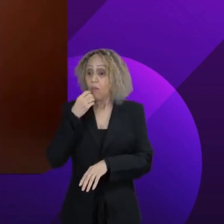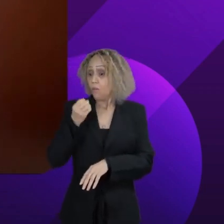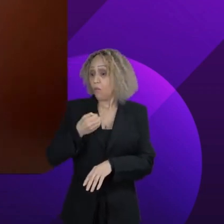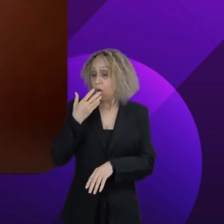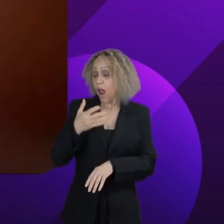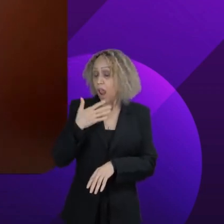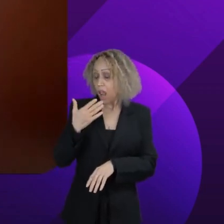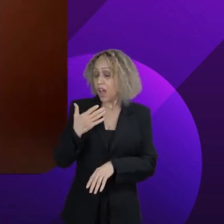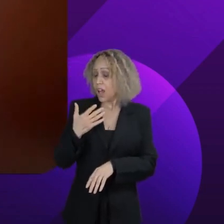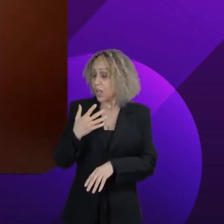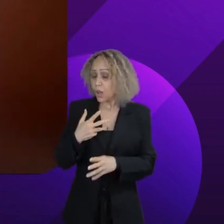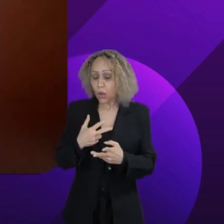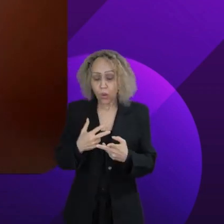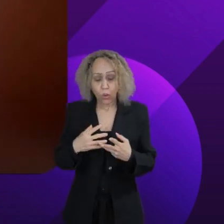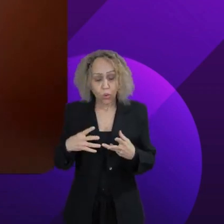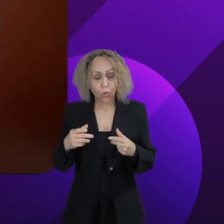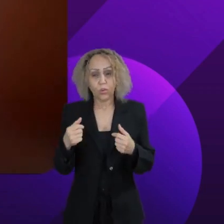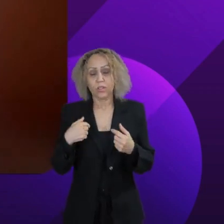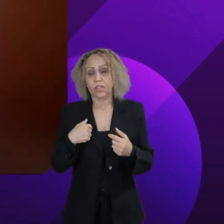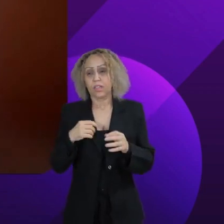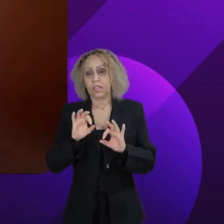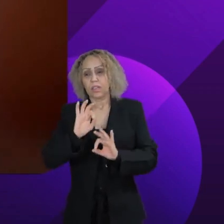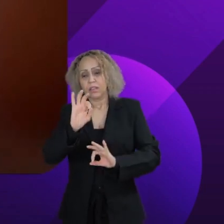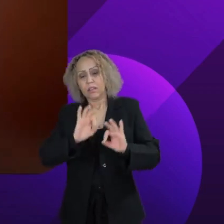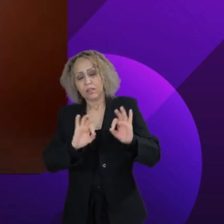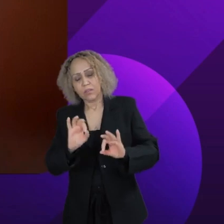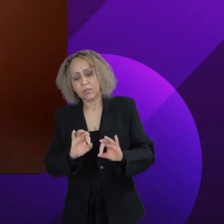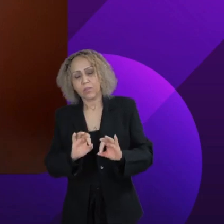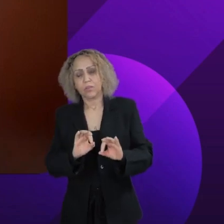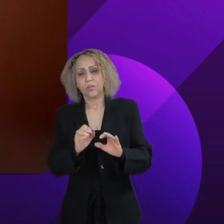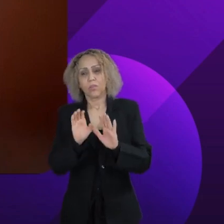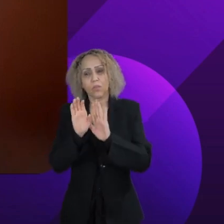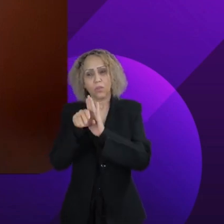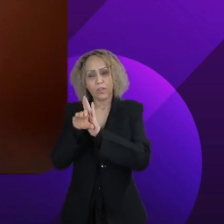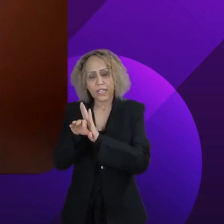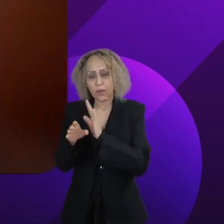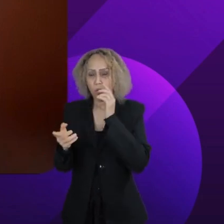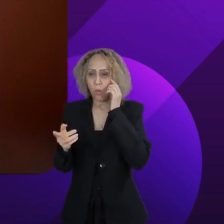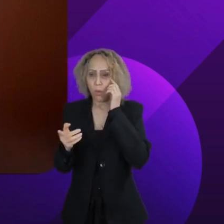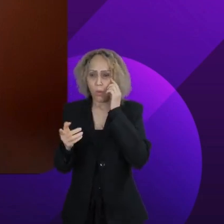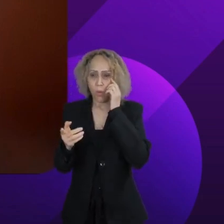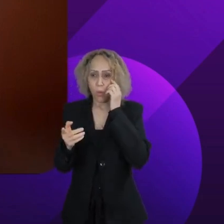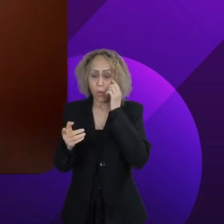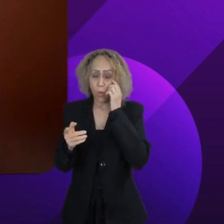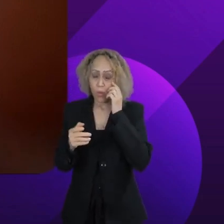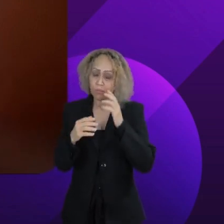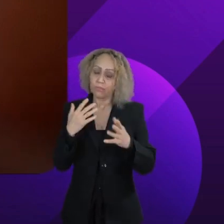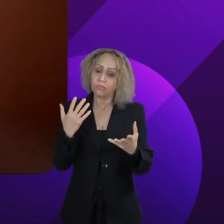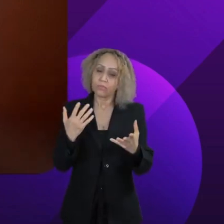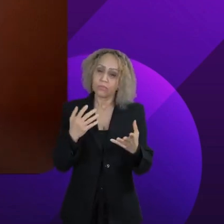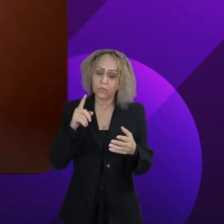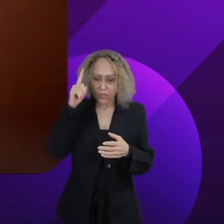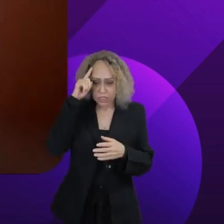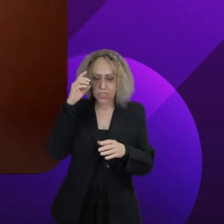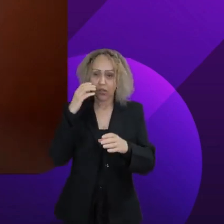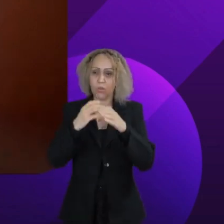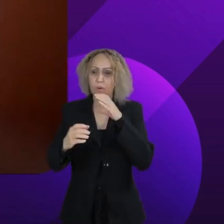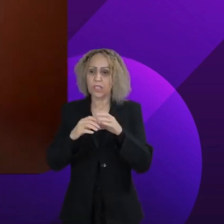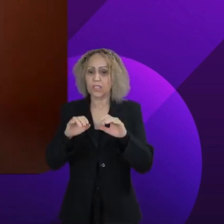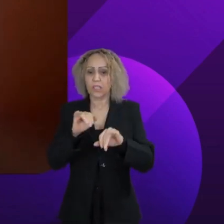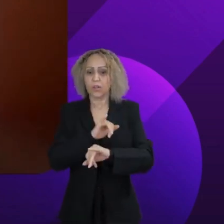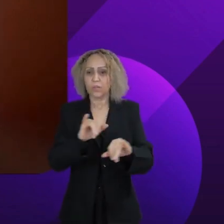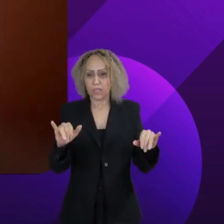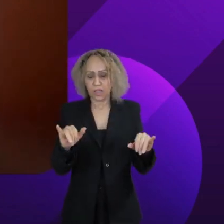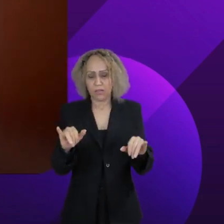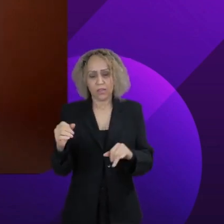num planejamento de conteúdos, planejamento do dia a dia da comunicação, da sua pré-campanha, da sua campanha,